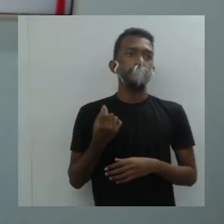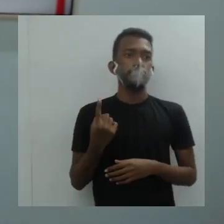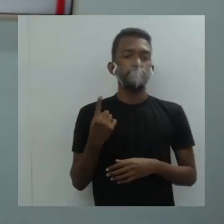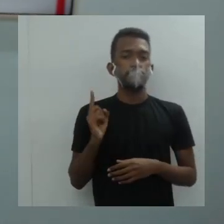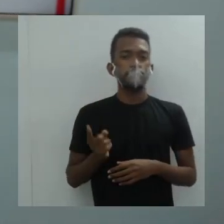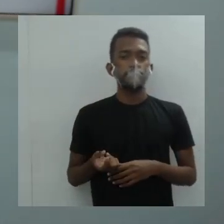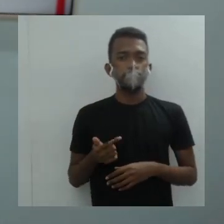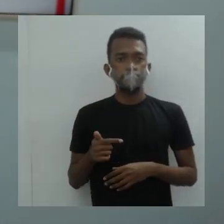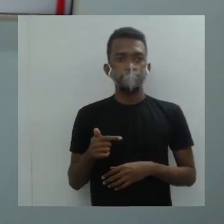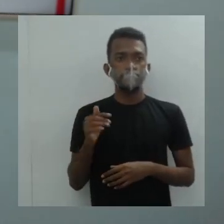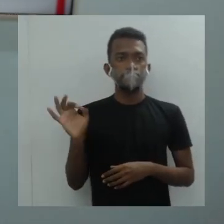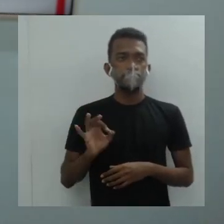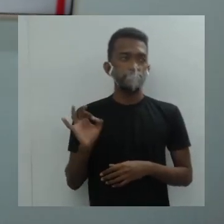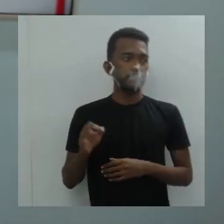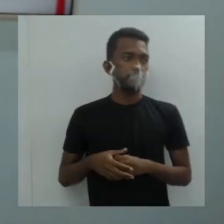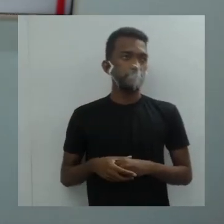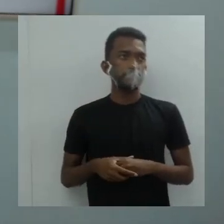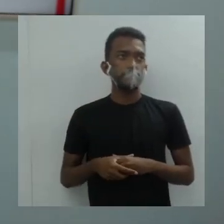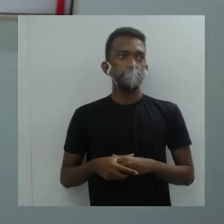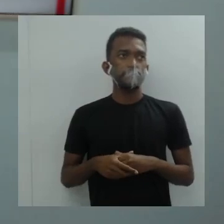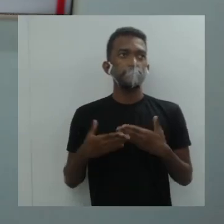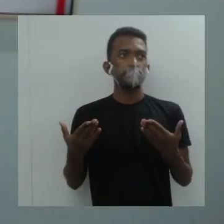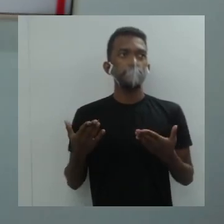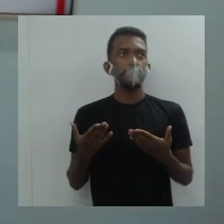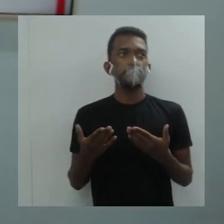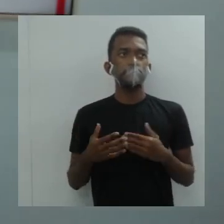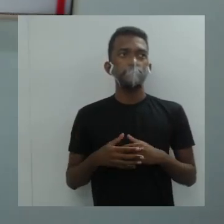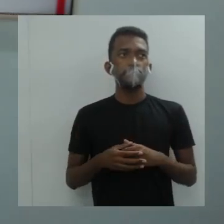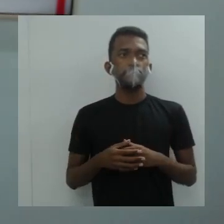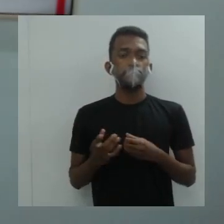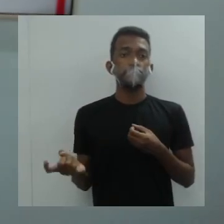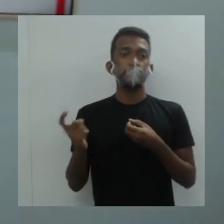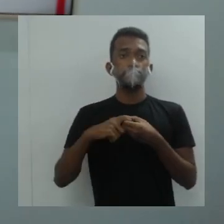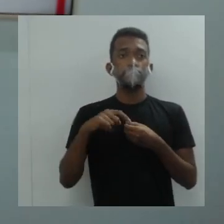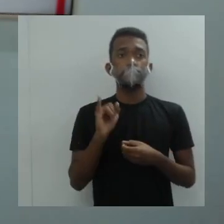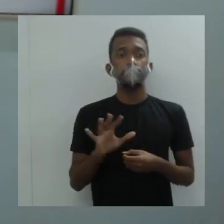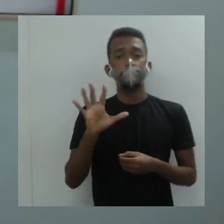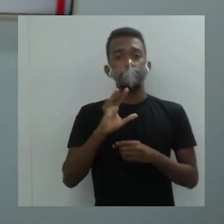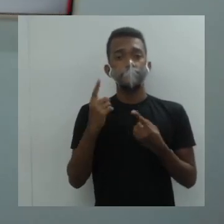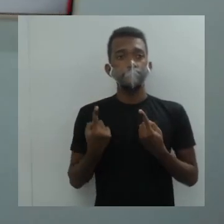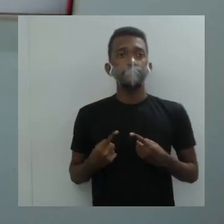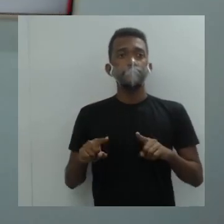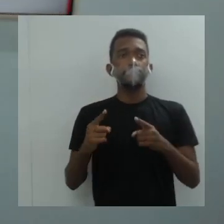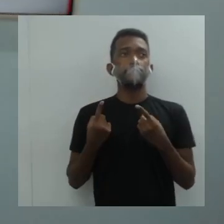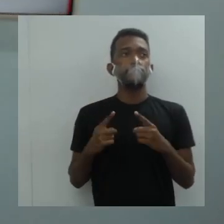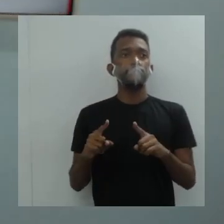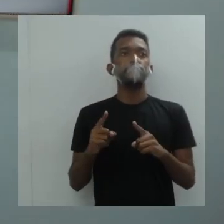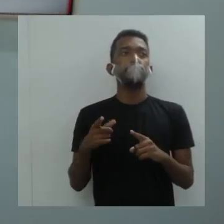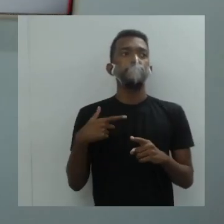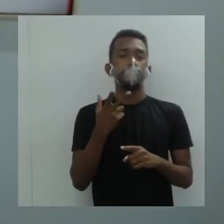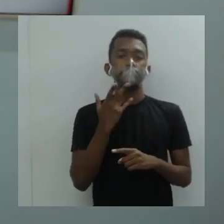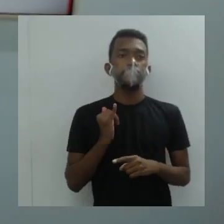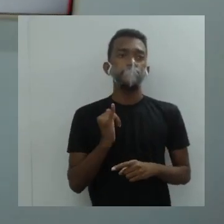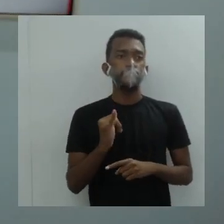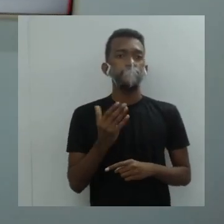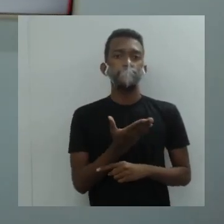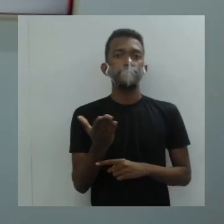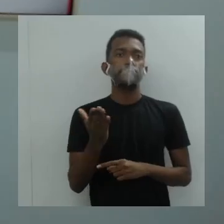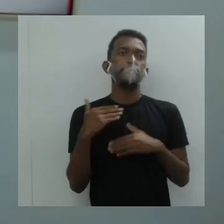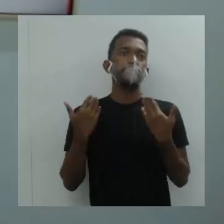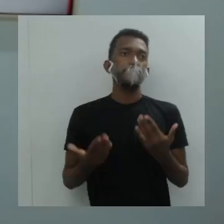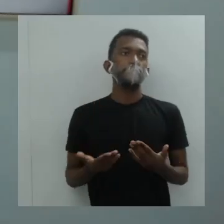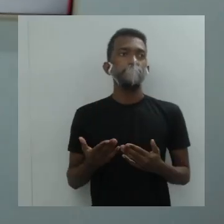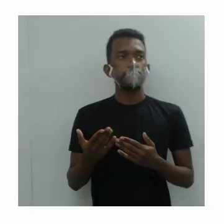61,7%. Certo, gente? Eu volto aqui para aquela imagem do desafio para dizer para vocês, então, que